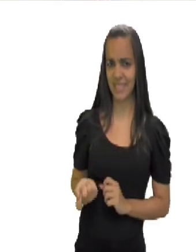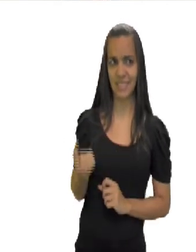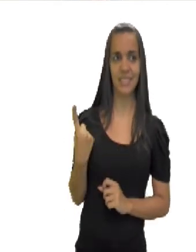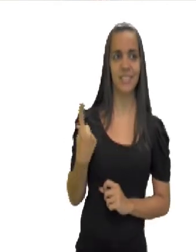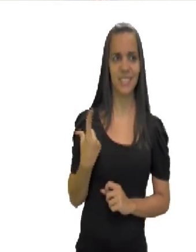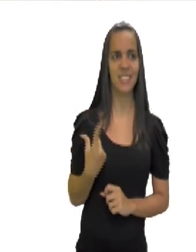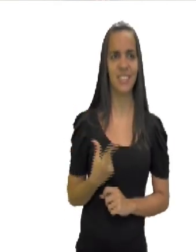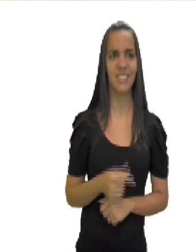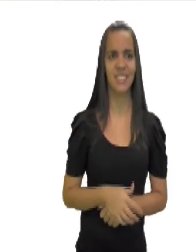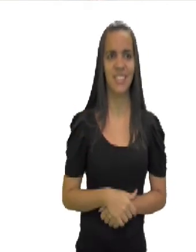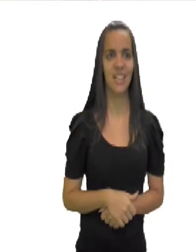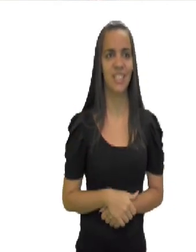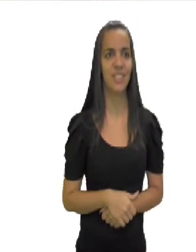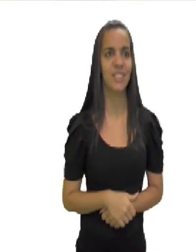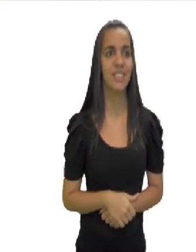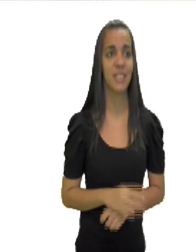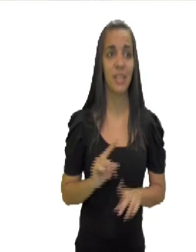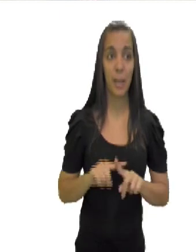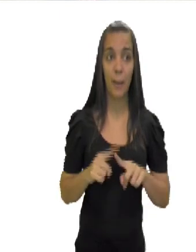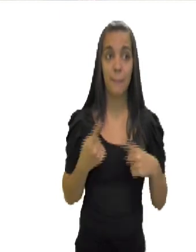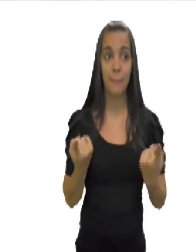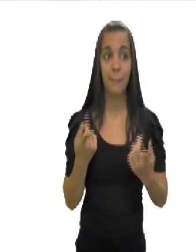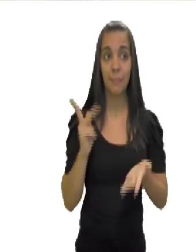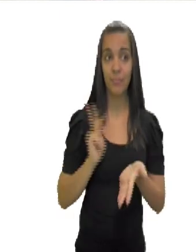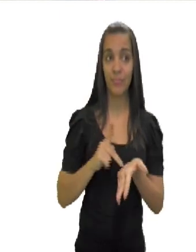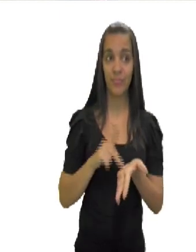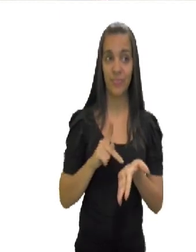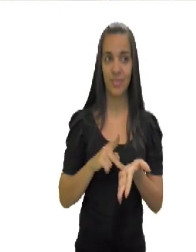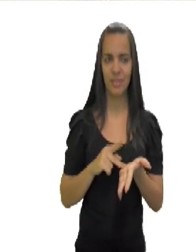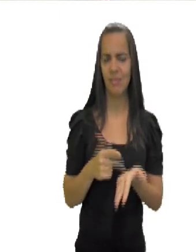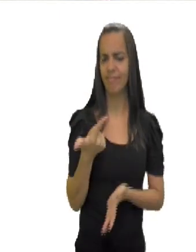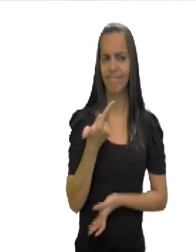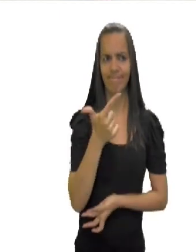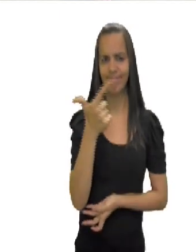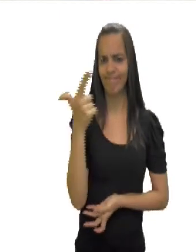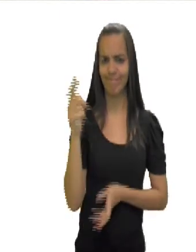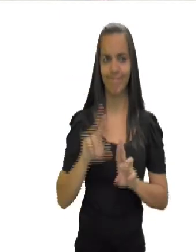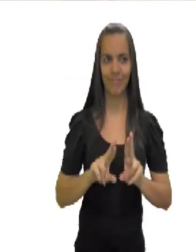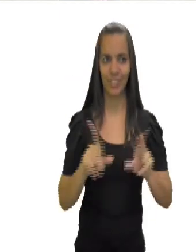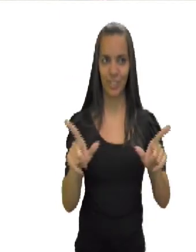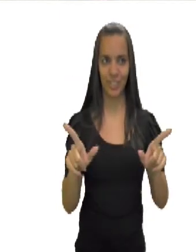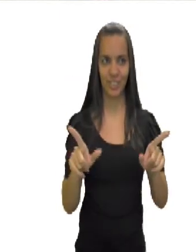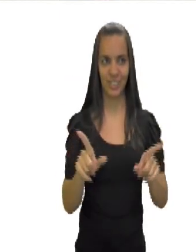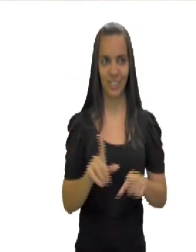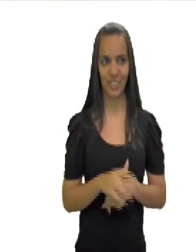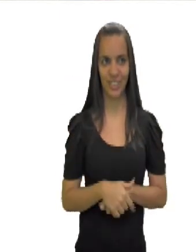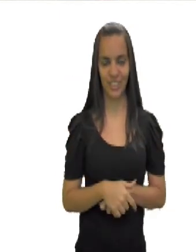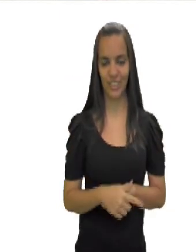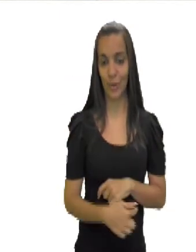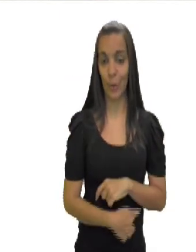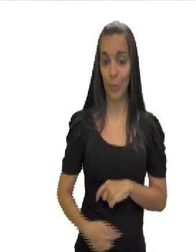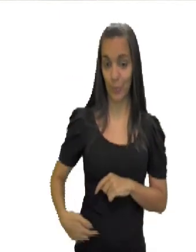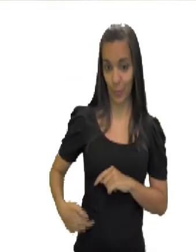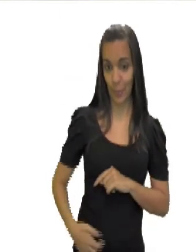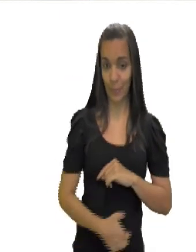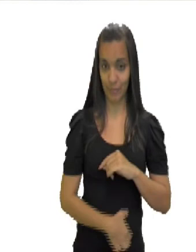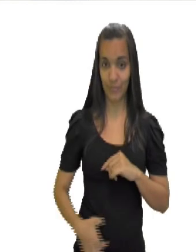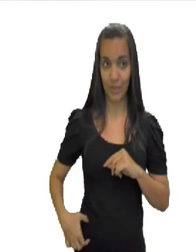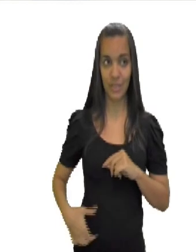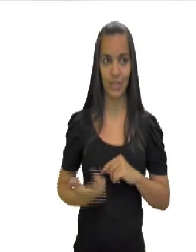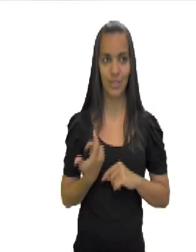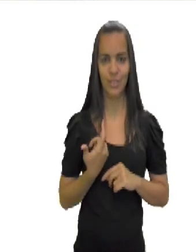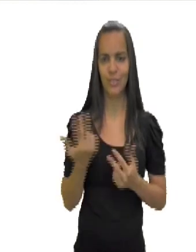em diversão. Mas, na verdade, não existe diferença no aparelho digestivo dos